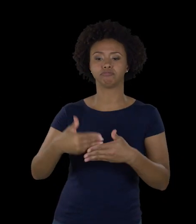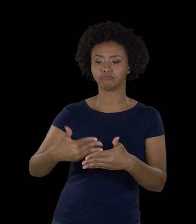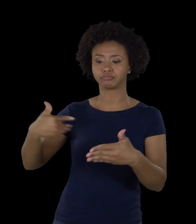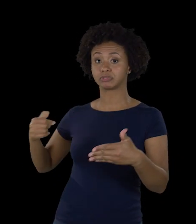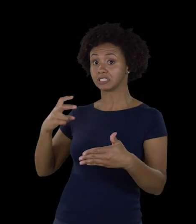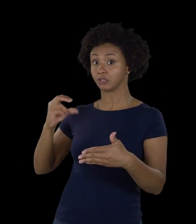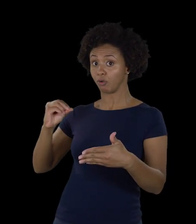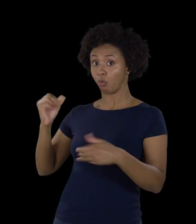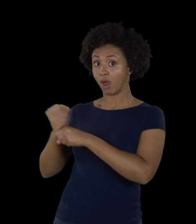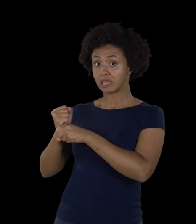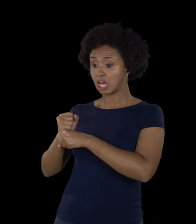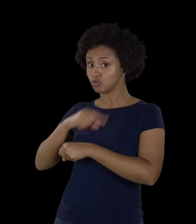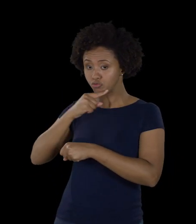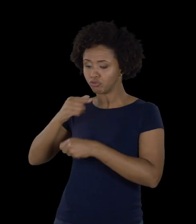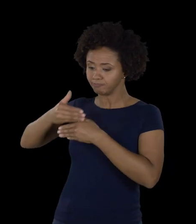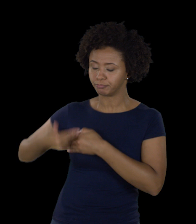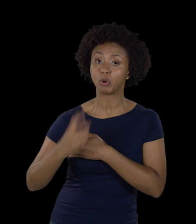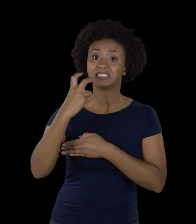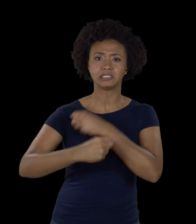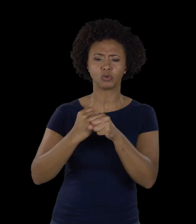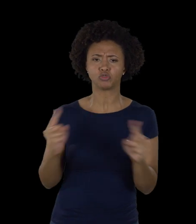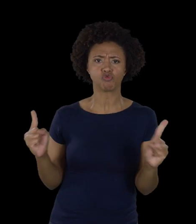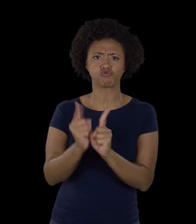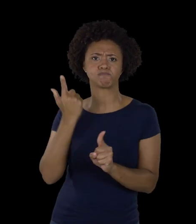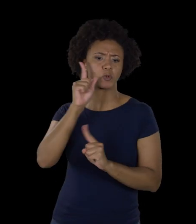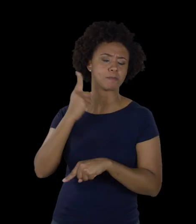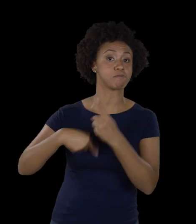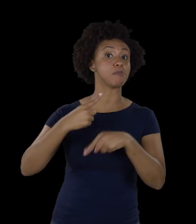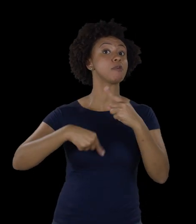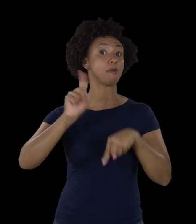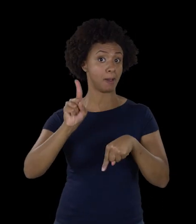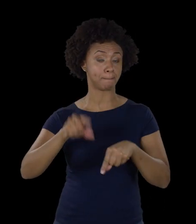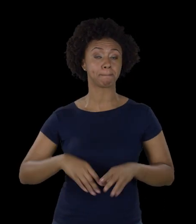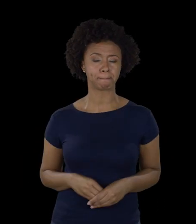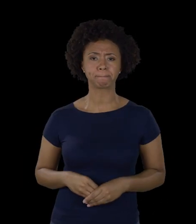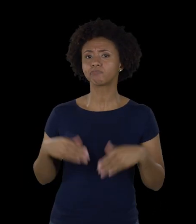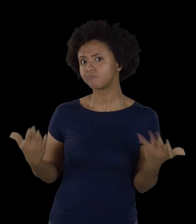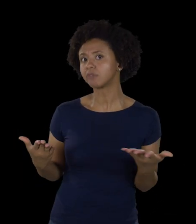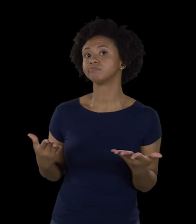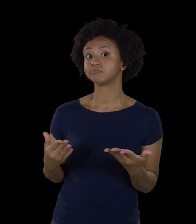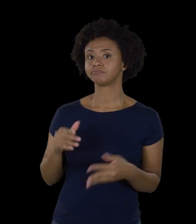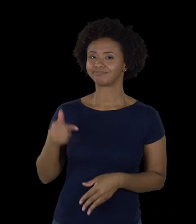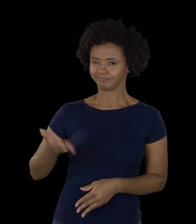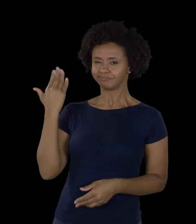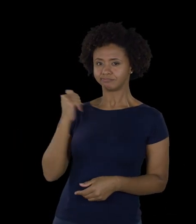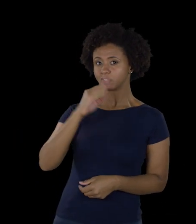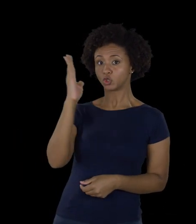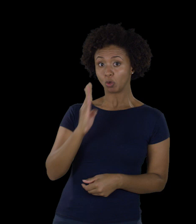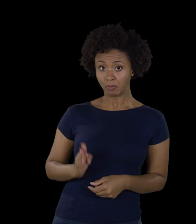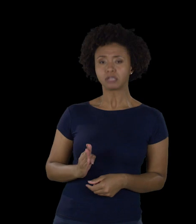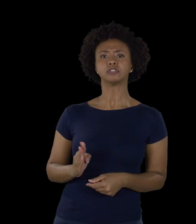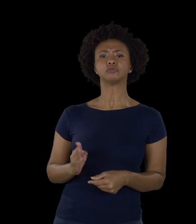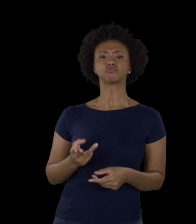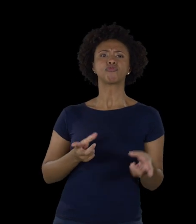5, ou seja, um crescimento acelerado em 5 anos. E o Brasil, que até então tinha uma